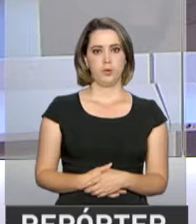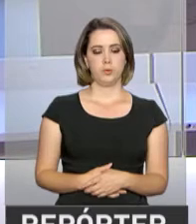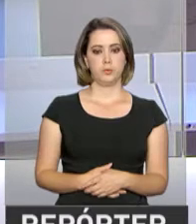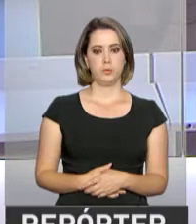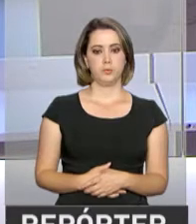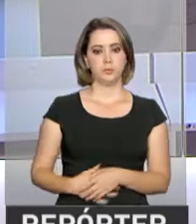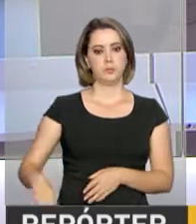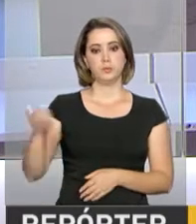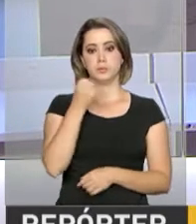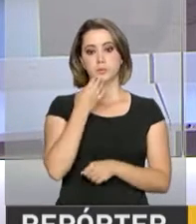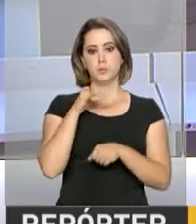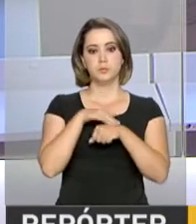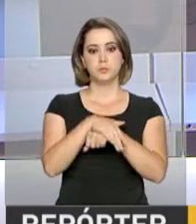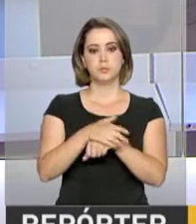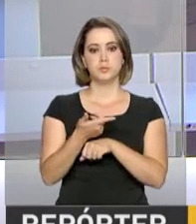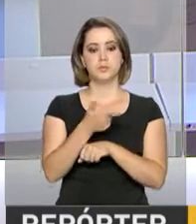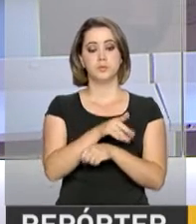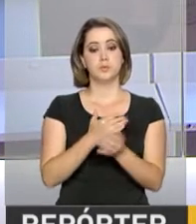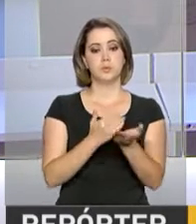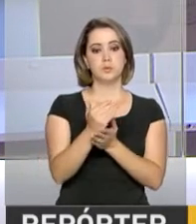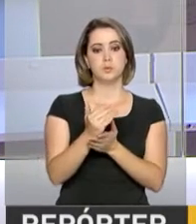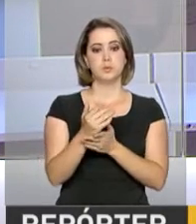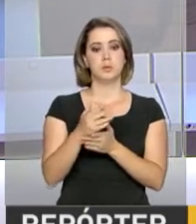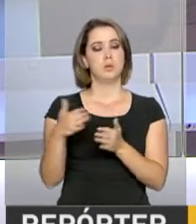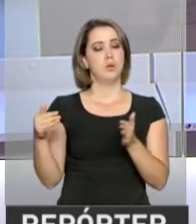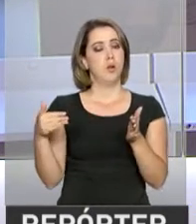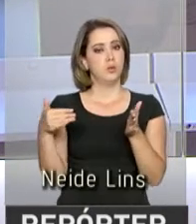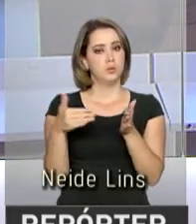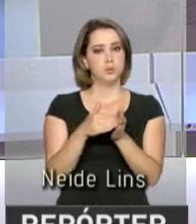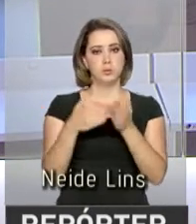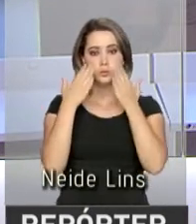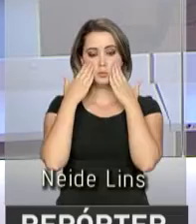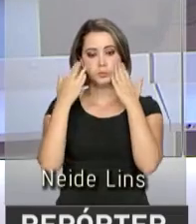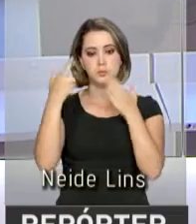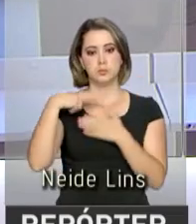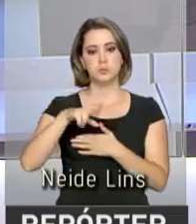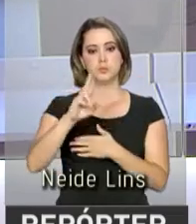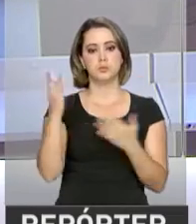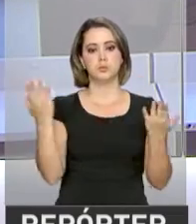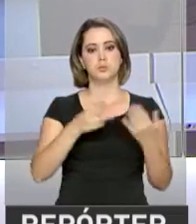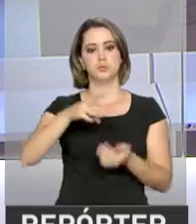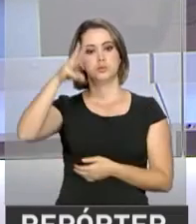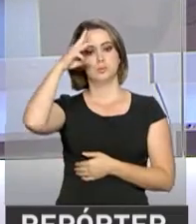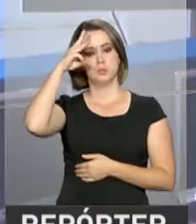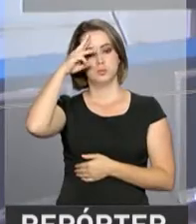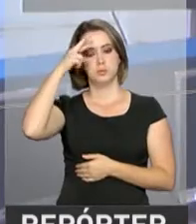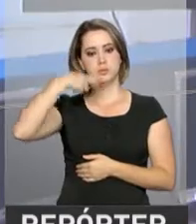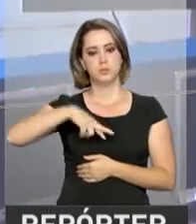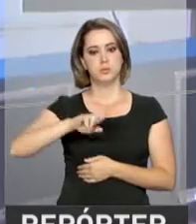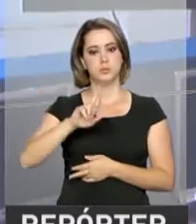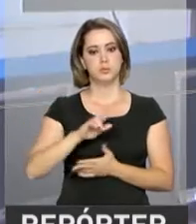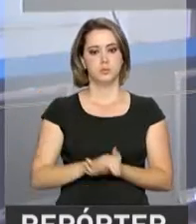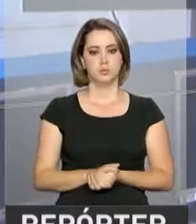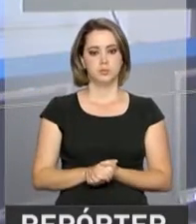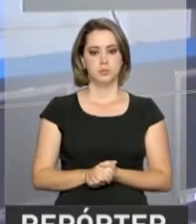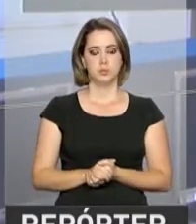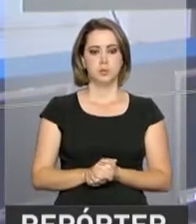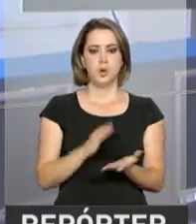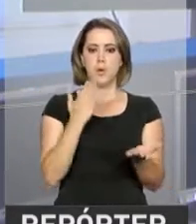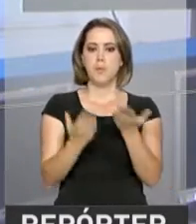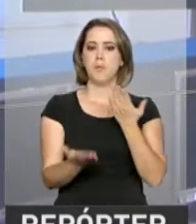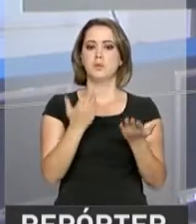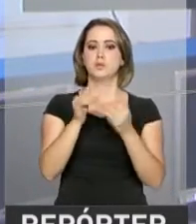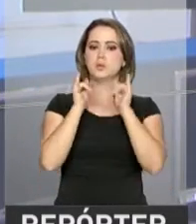olá boa noite começa agora a última edição desta terça-feira do repórter nbr um balanço divulgado